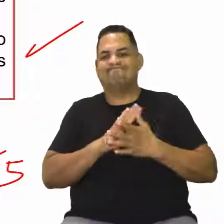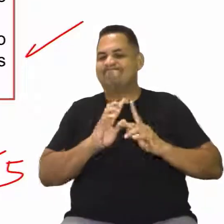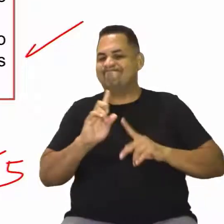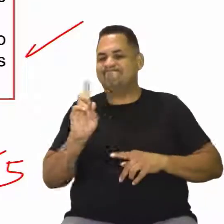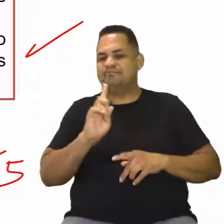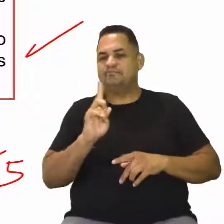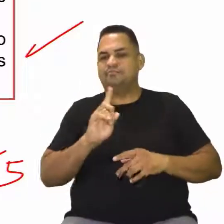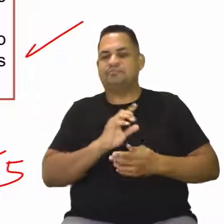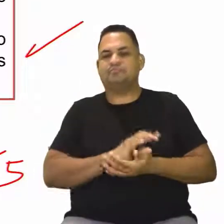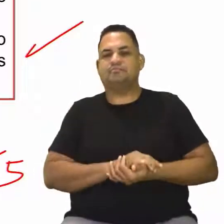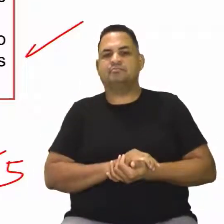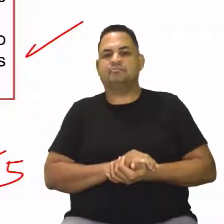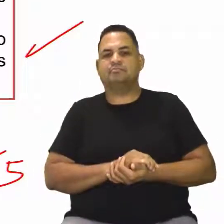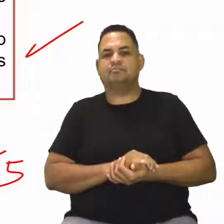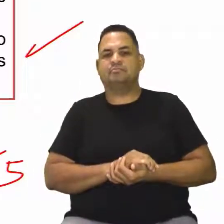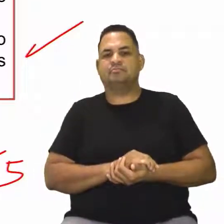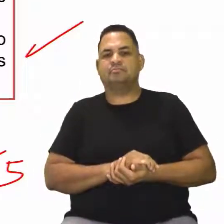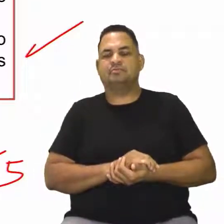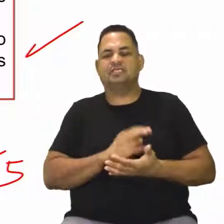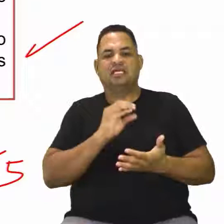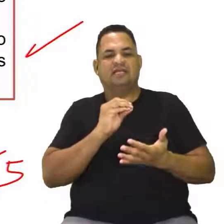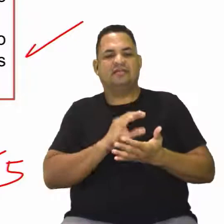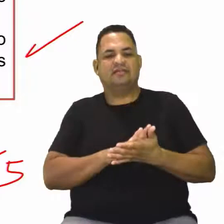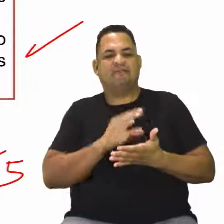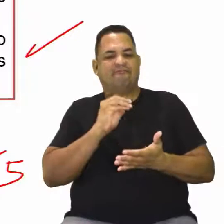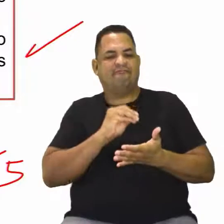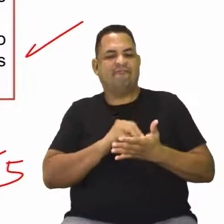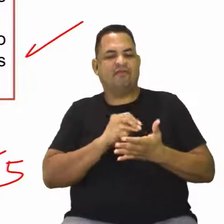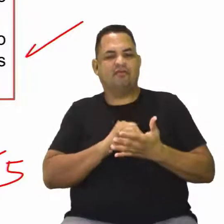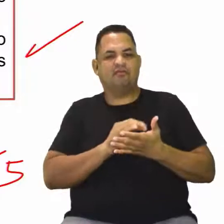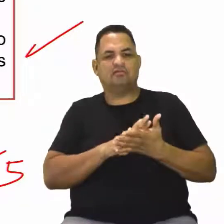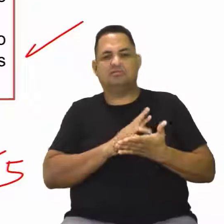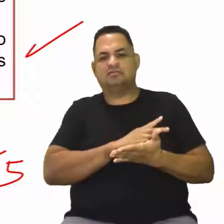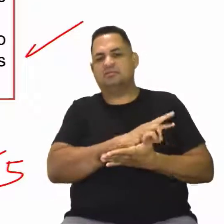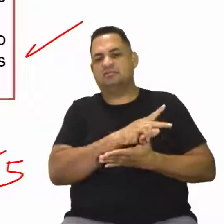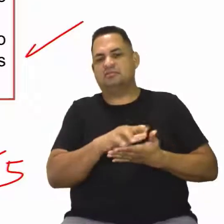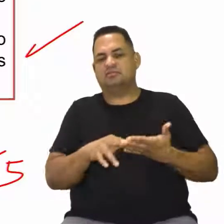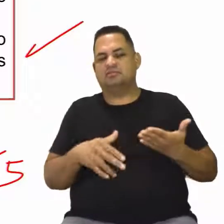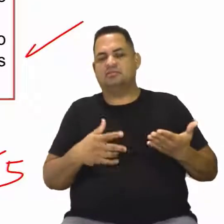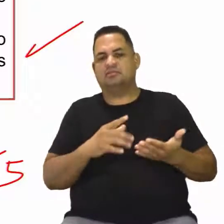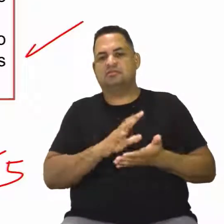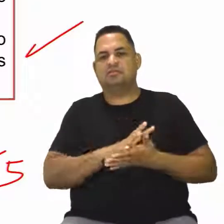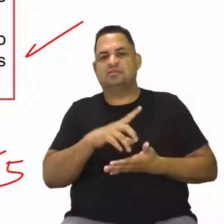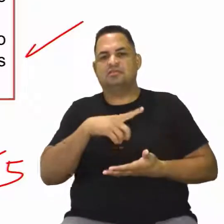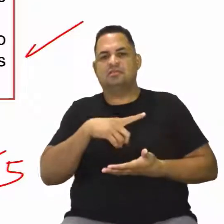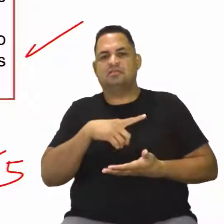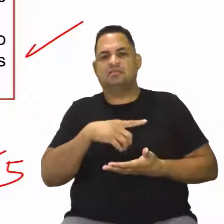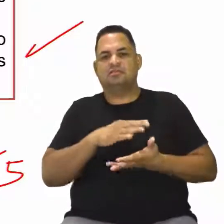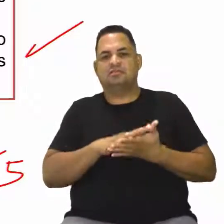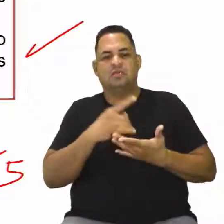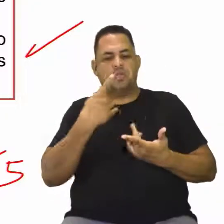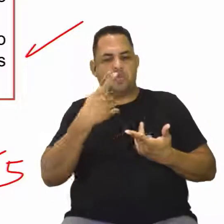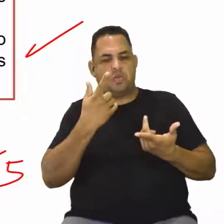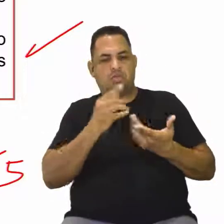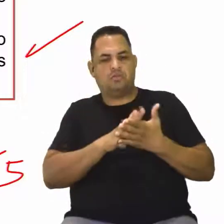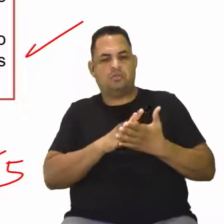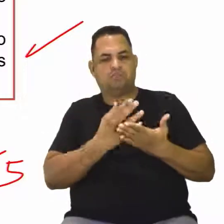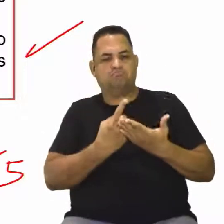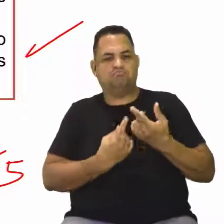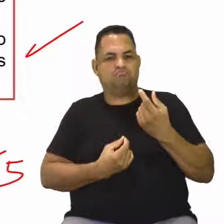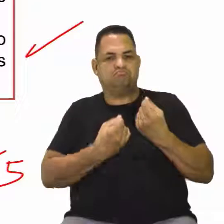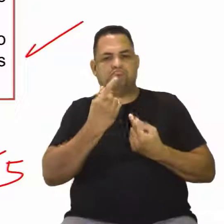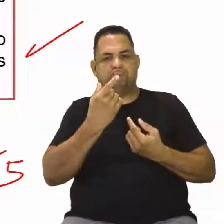infelizmente. Ela é muito falha, a nossa Constituição. Lendo aí, vendo alguns críticos,